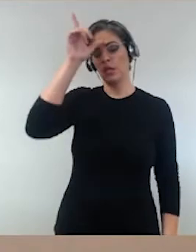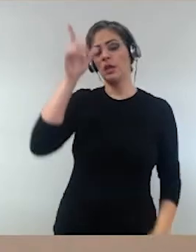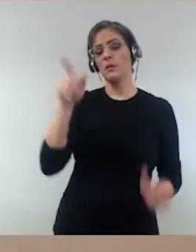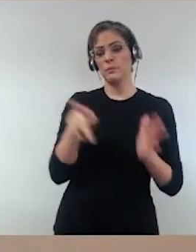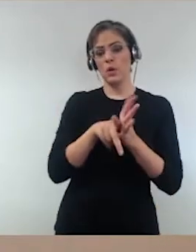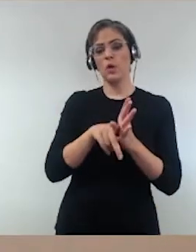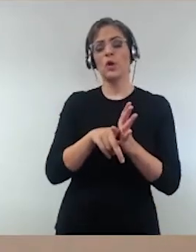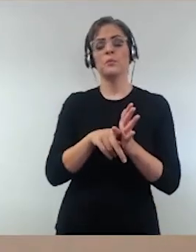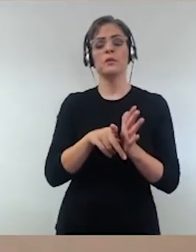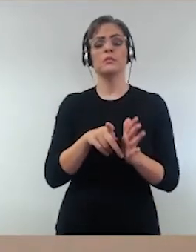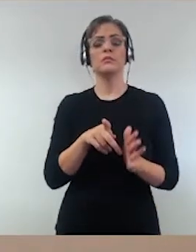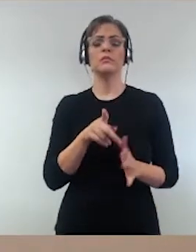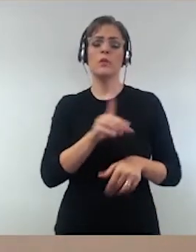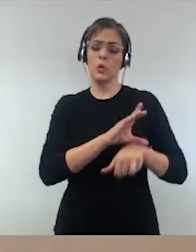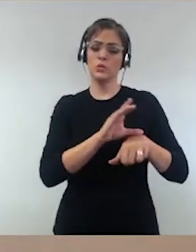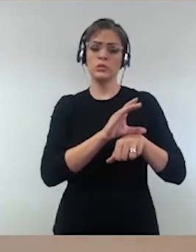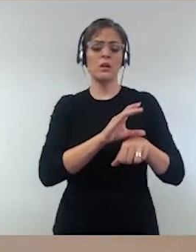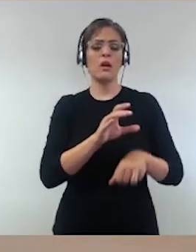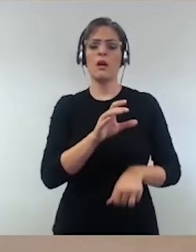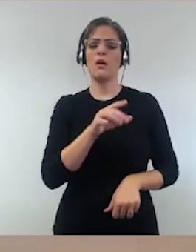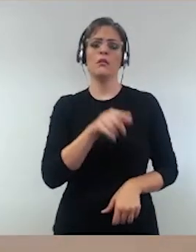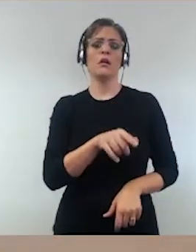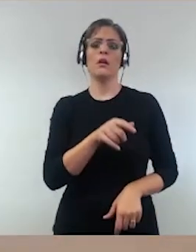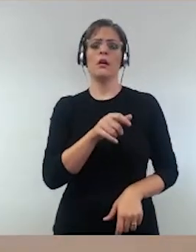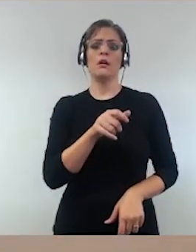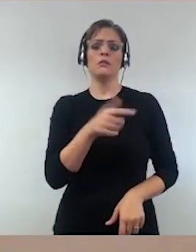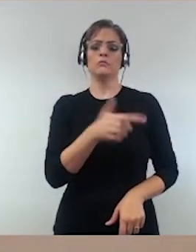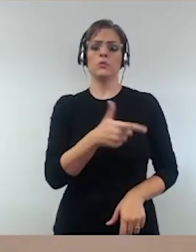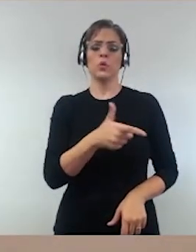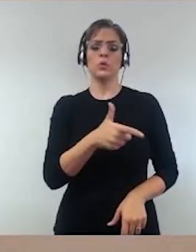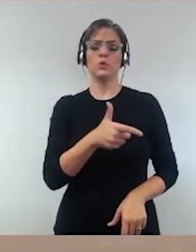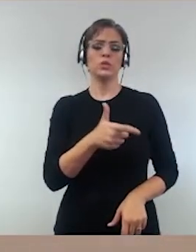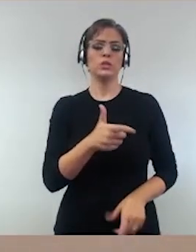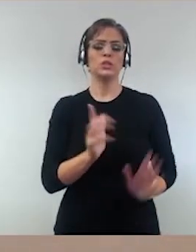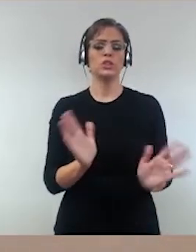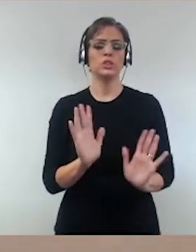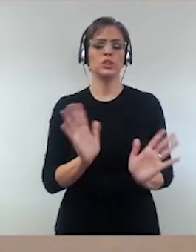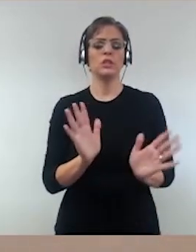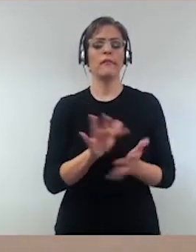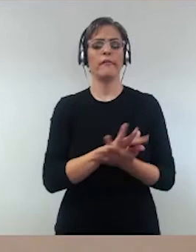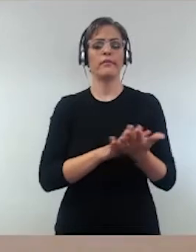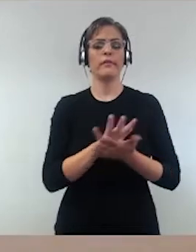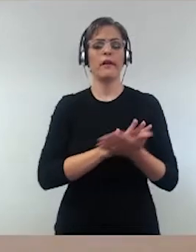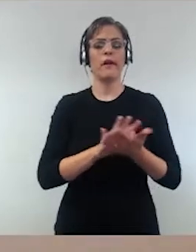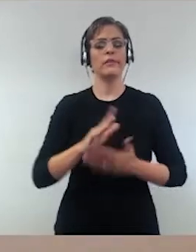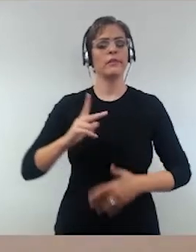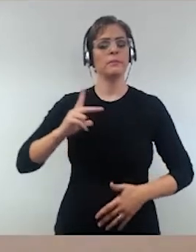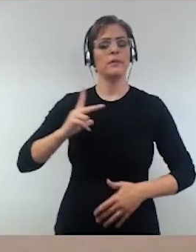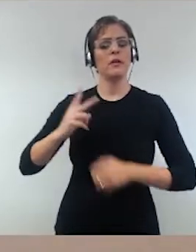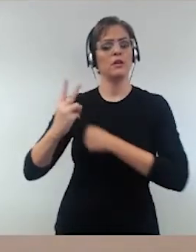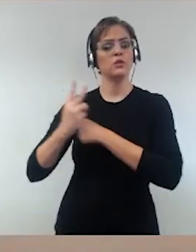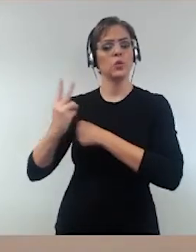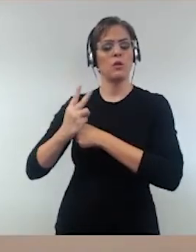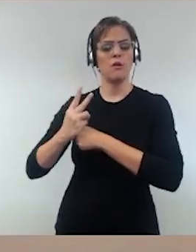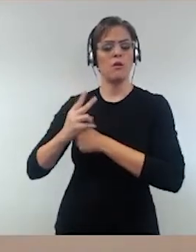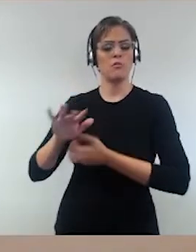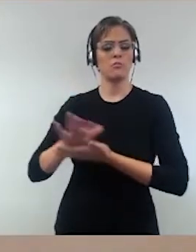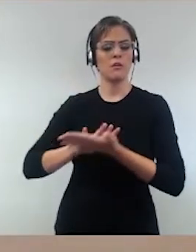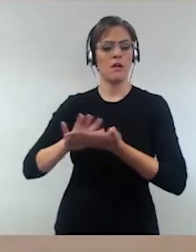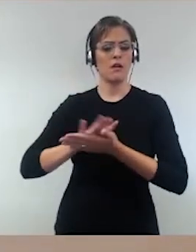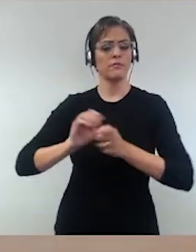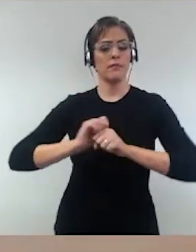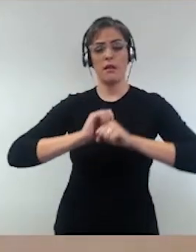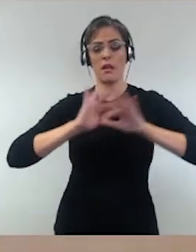alemã, embora essa Constituição não traga os direitos, digamos, à inviolabilidade da vida privada e da intimidade de uma